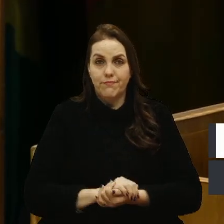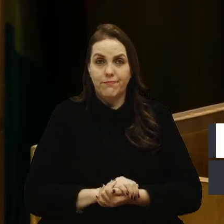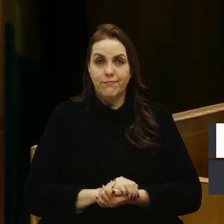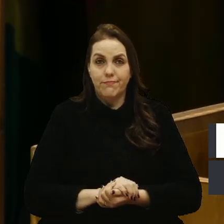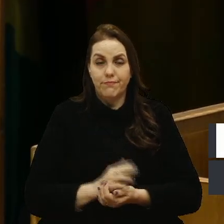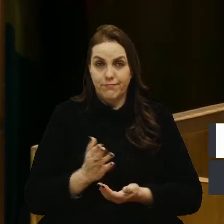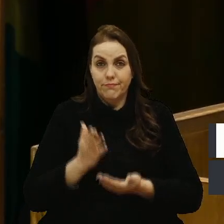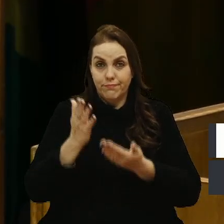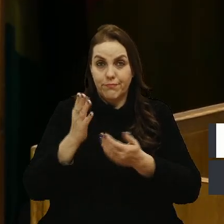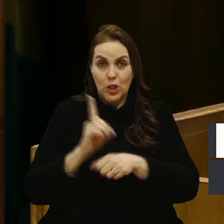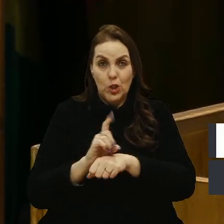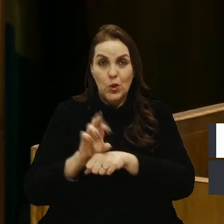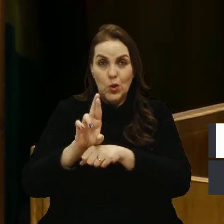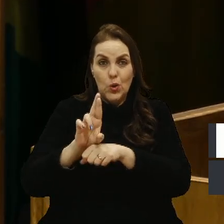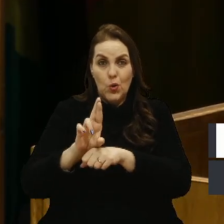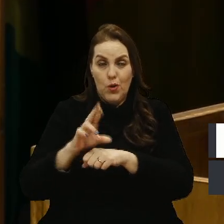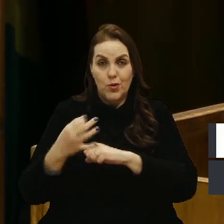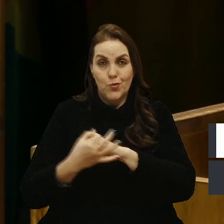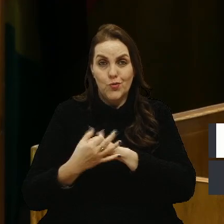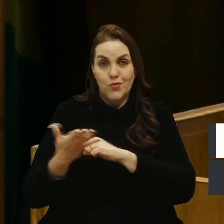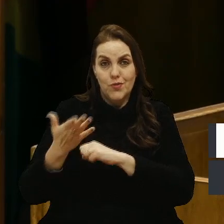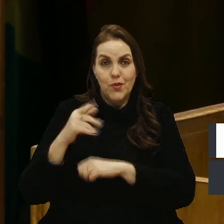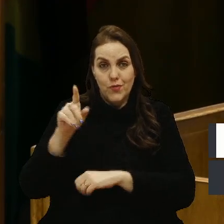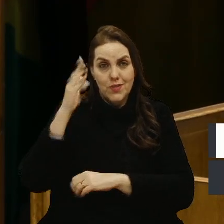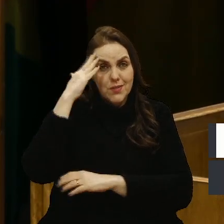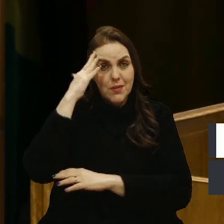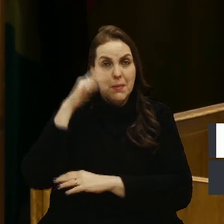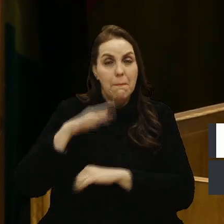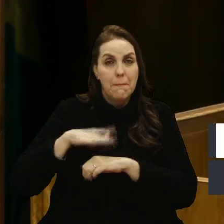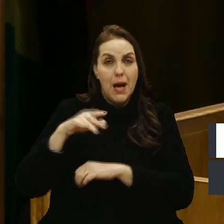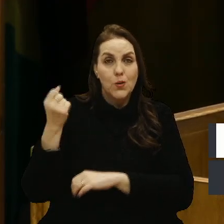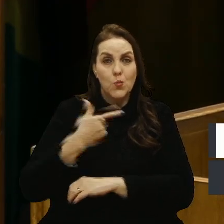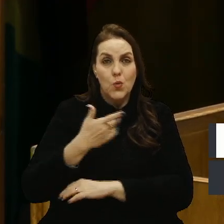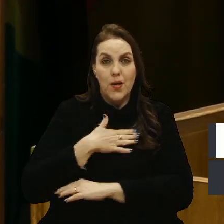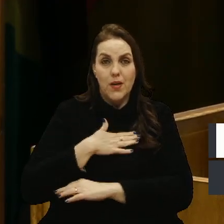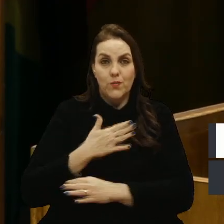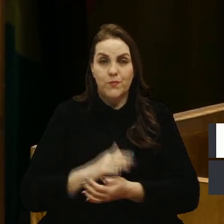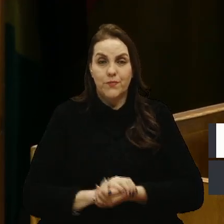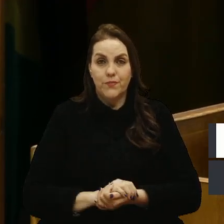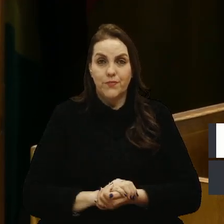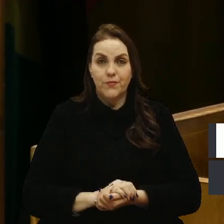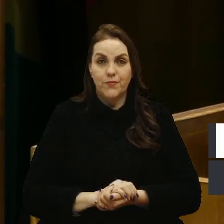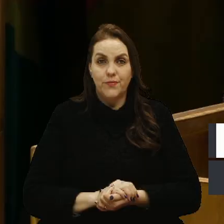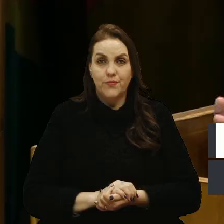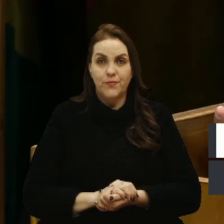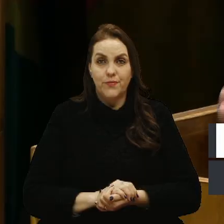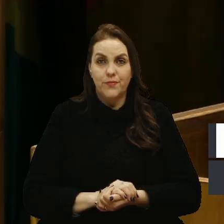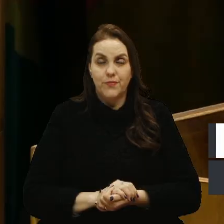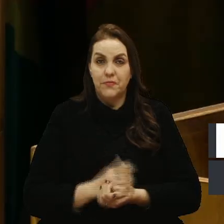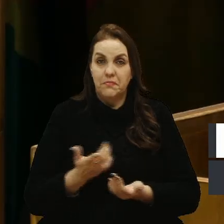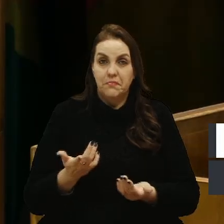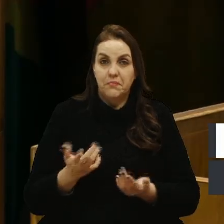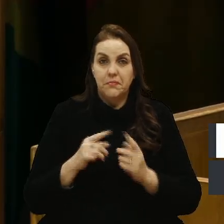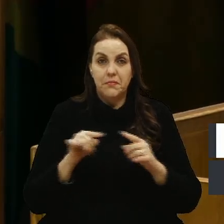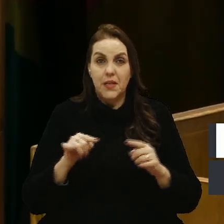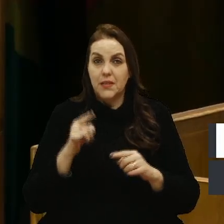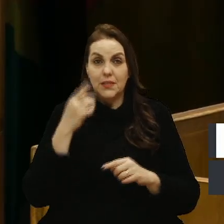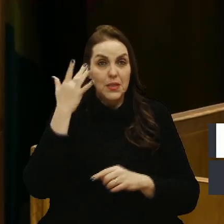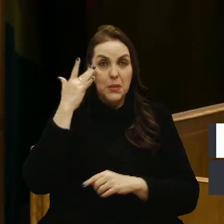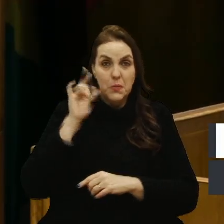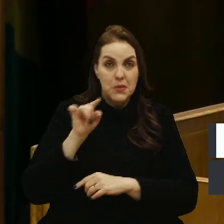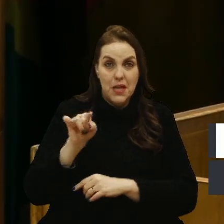O senhor é doutor em Direito. O senhor deveria saber muito mais do que eu. E, pelo visto, não o